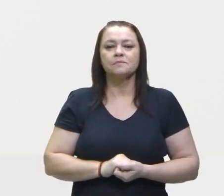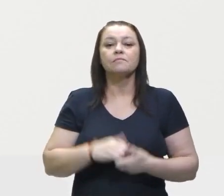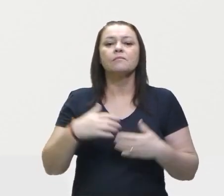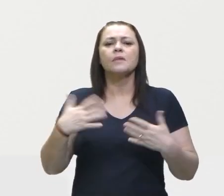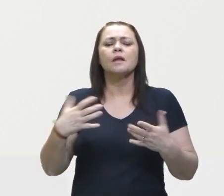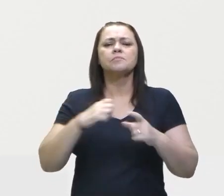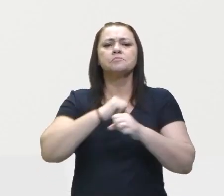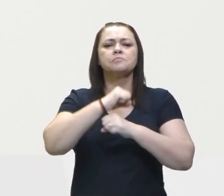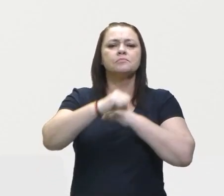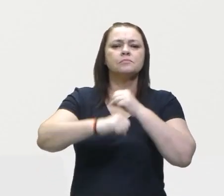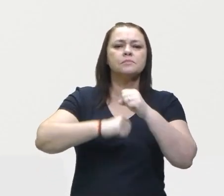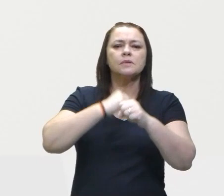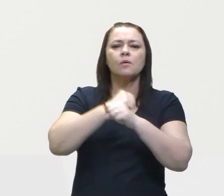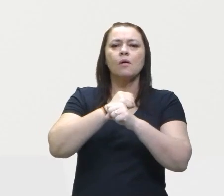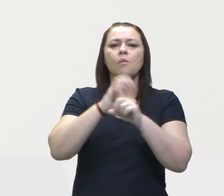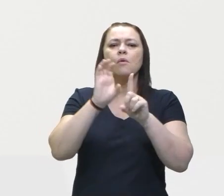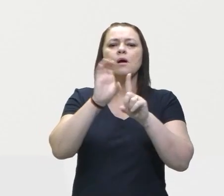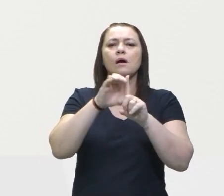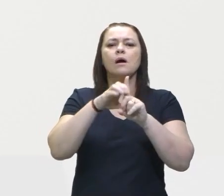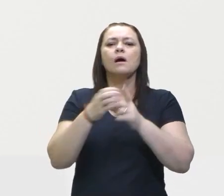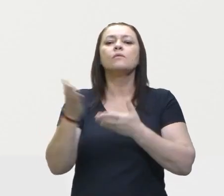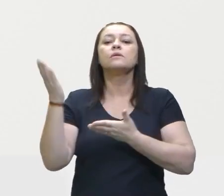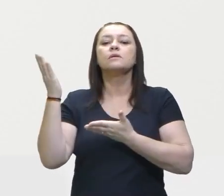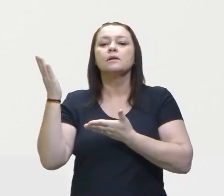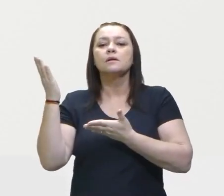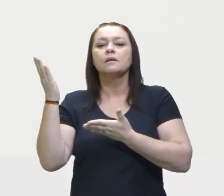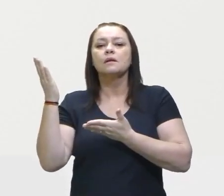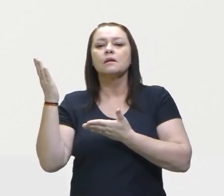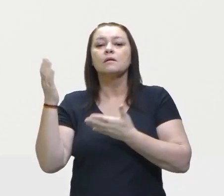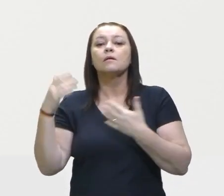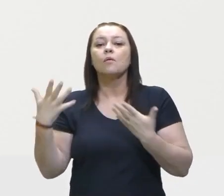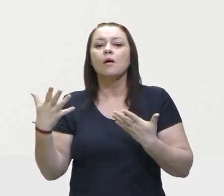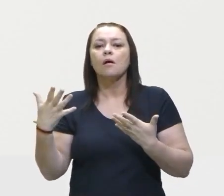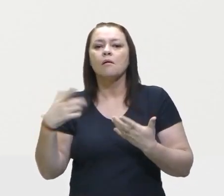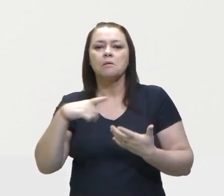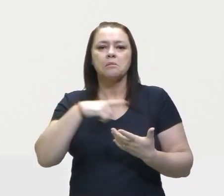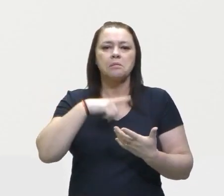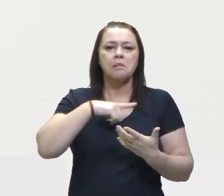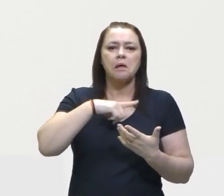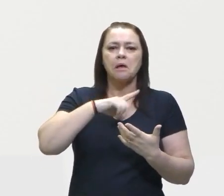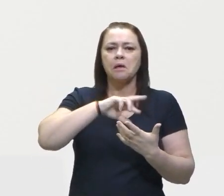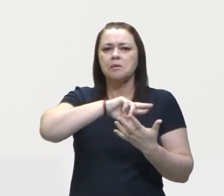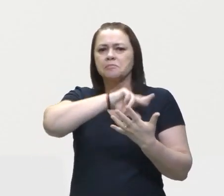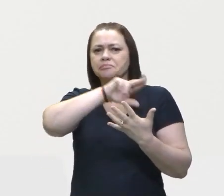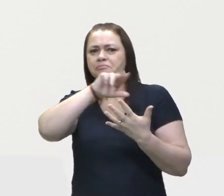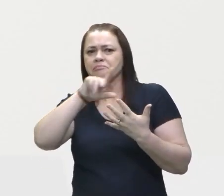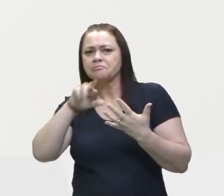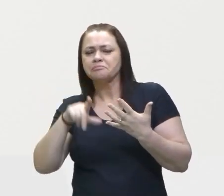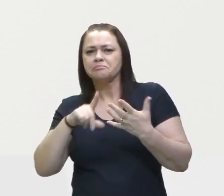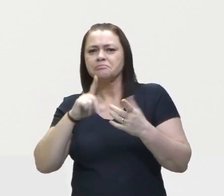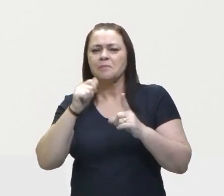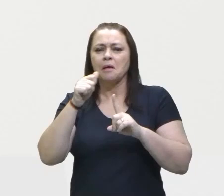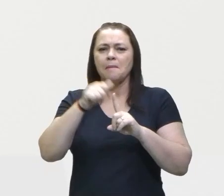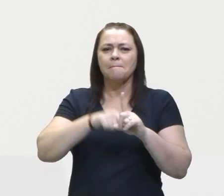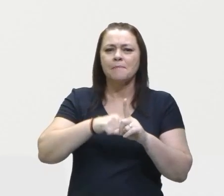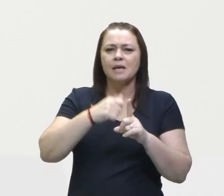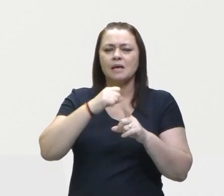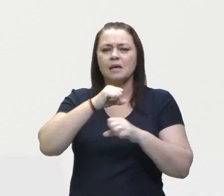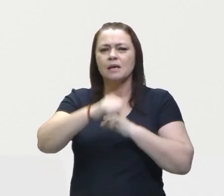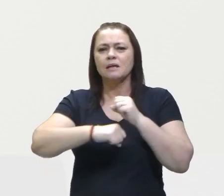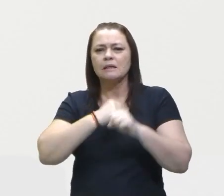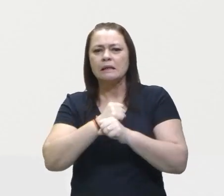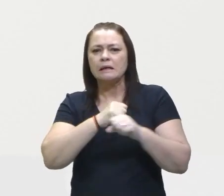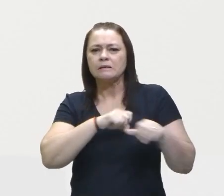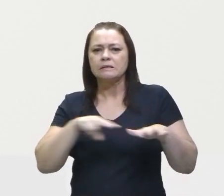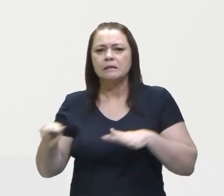De qual ano é o calendário? Ah, no calendário vem várias informações. É o mês, é o ano, é semana,